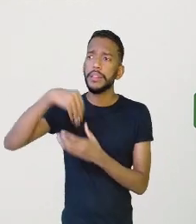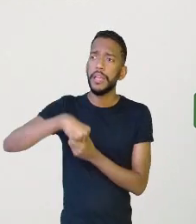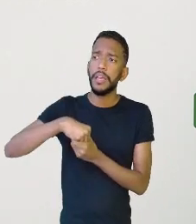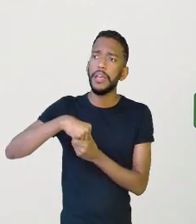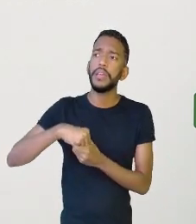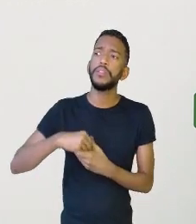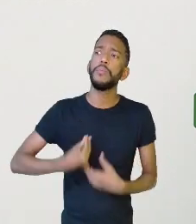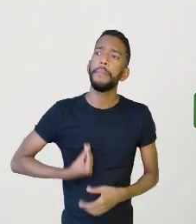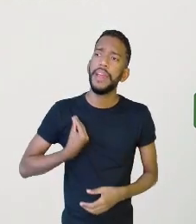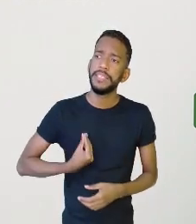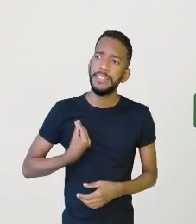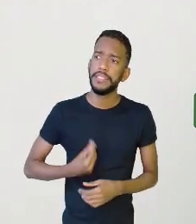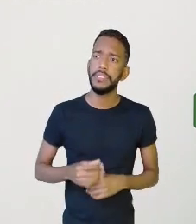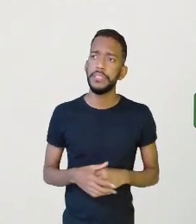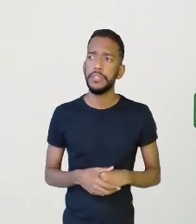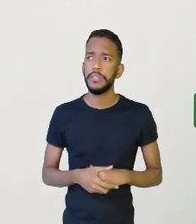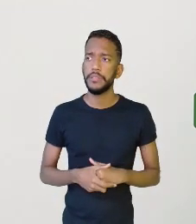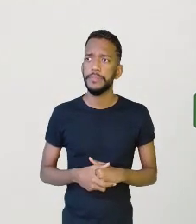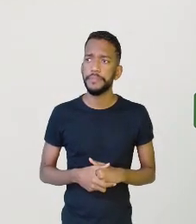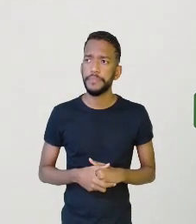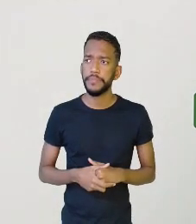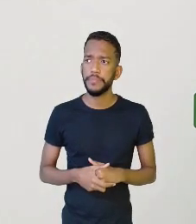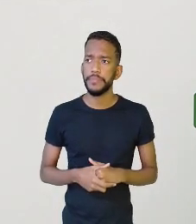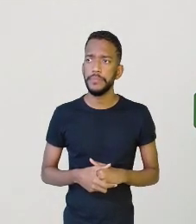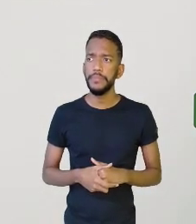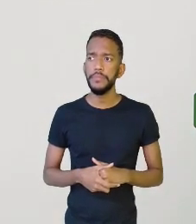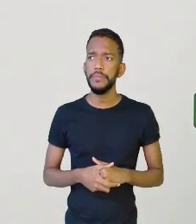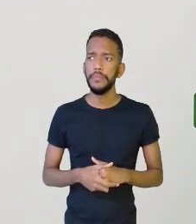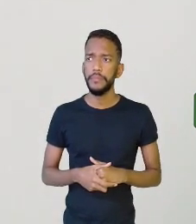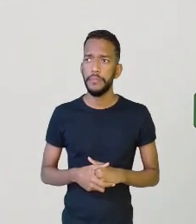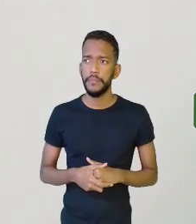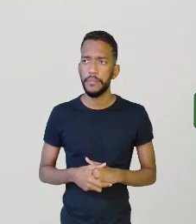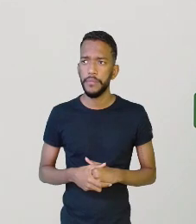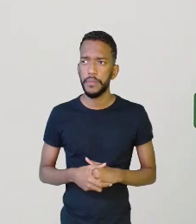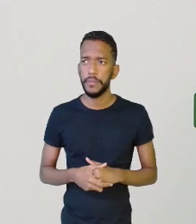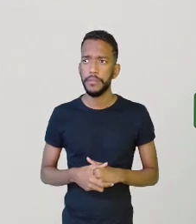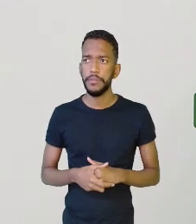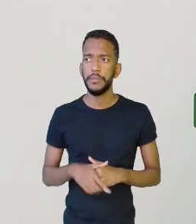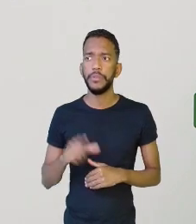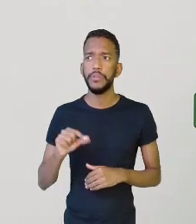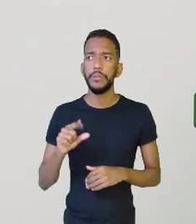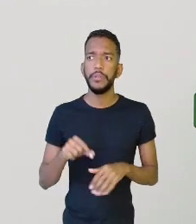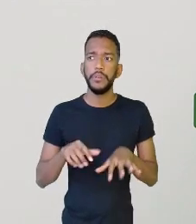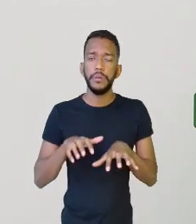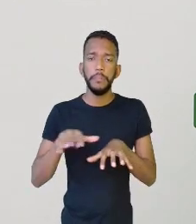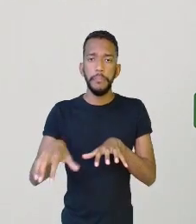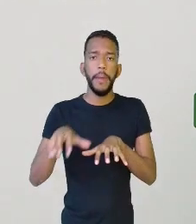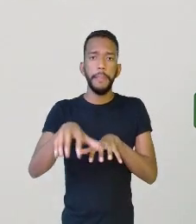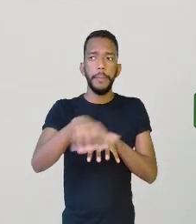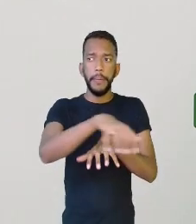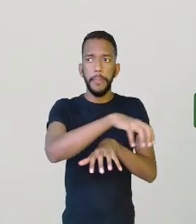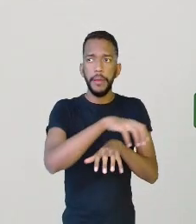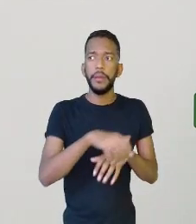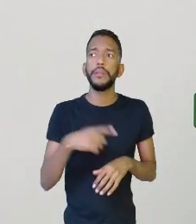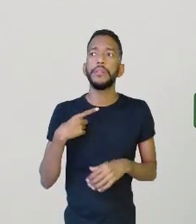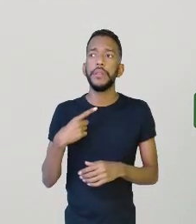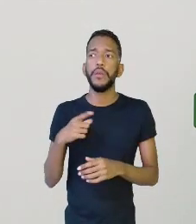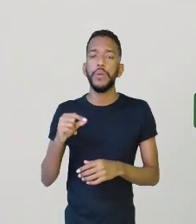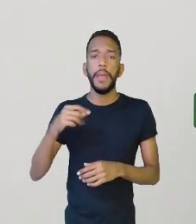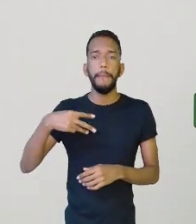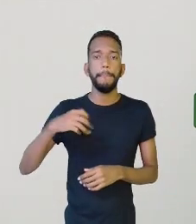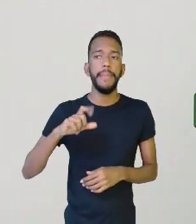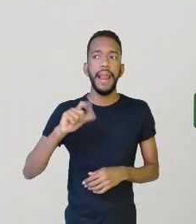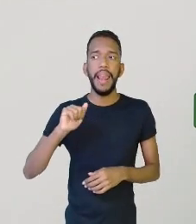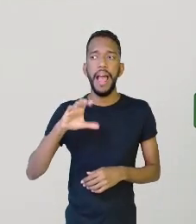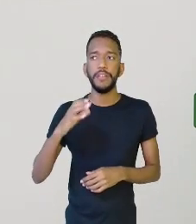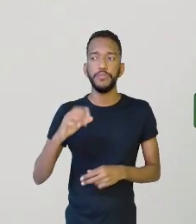de presença dentro dessa sociedade? O que é que nós temos de produtos? Produção do melaço,